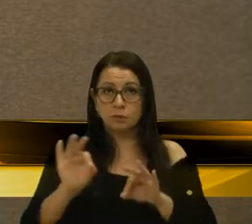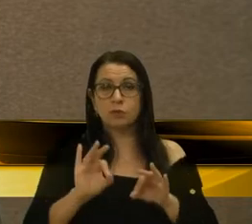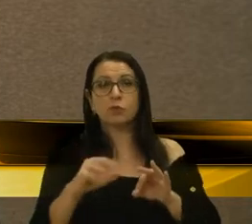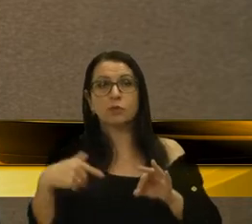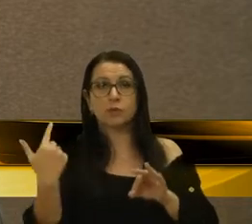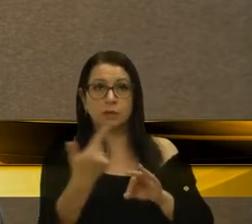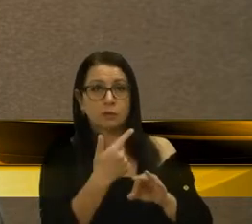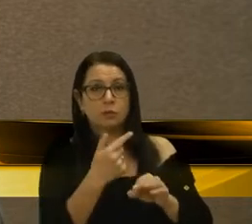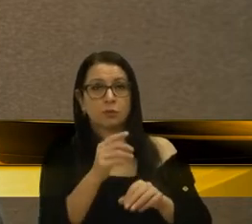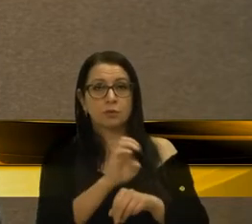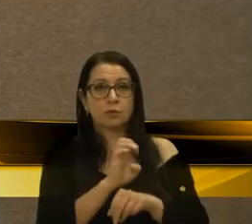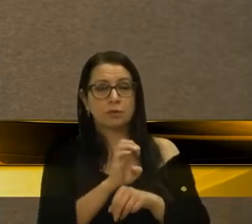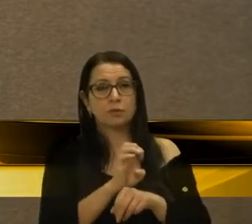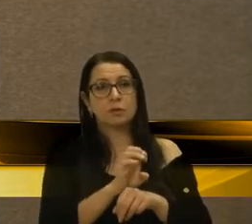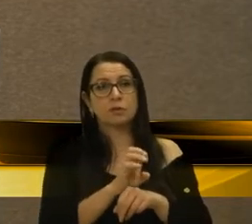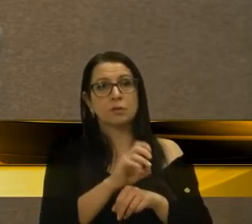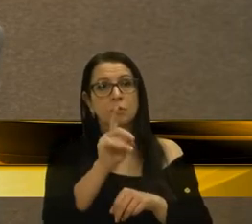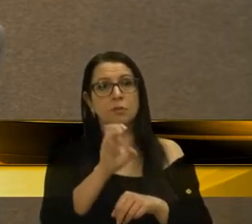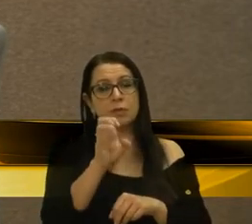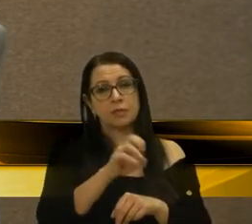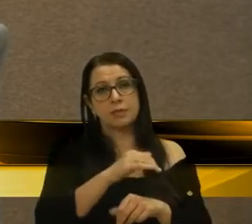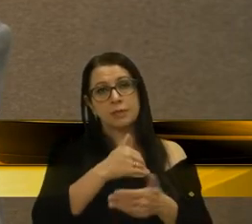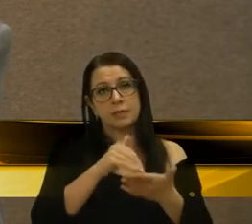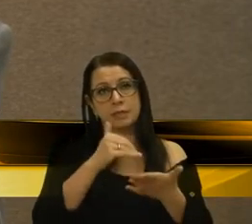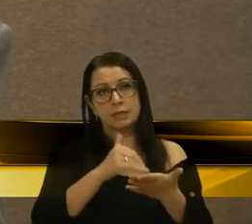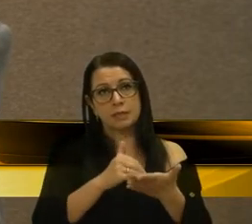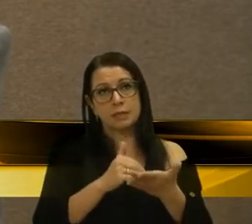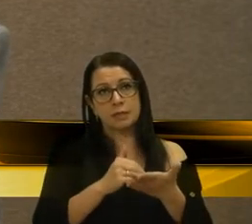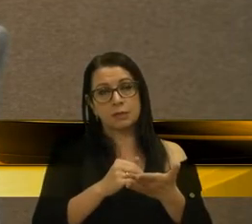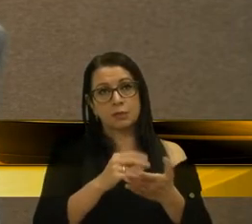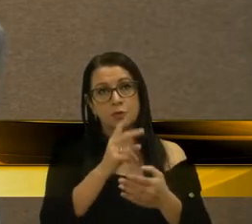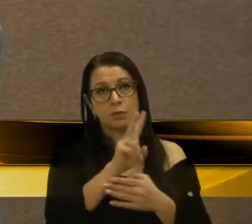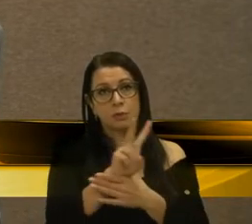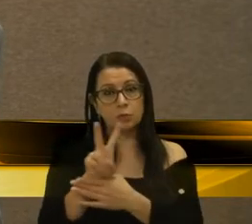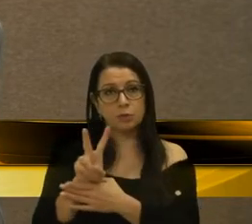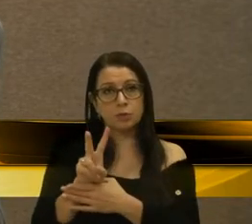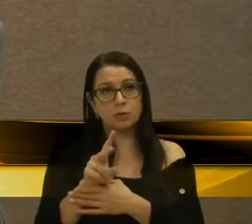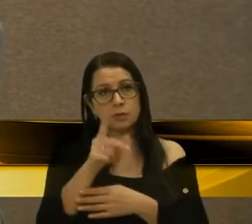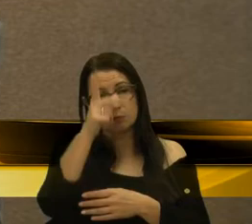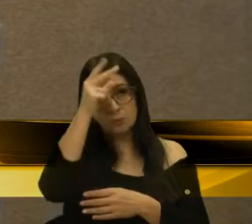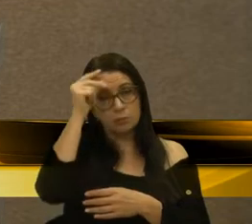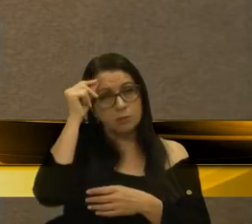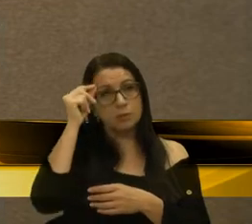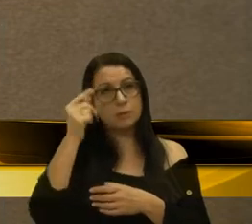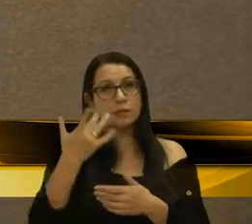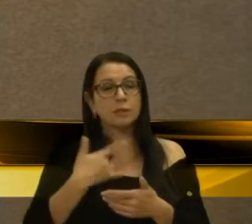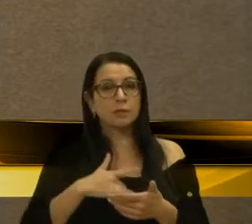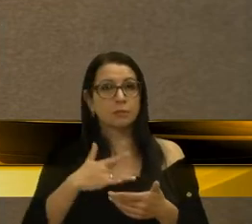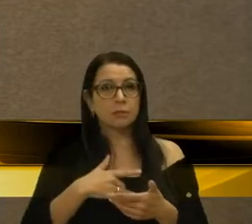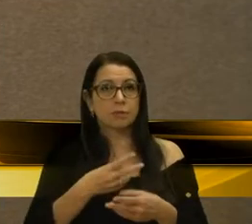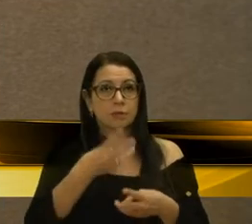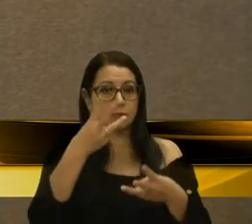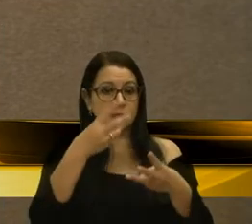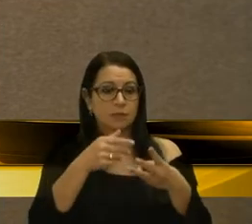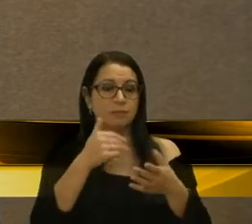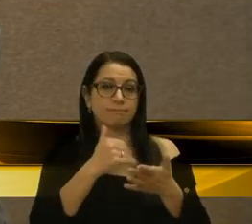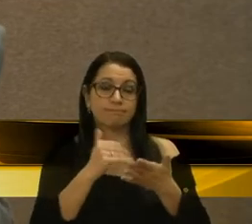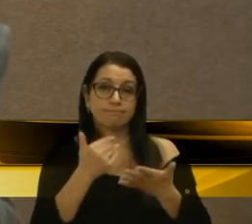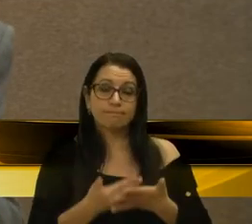O ex-secretário de Segurança do município tinha pleno conhecimento desse projeto. Lamentavelmente, estamos no 3º